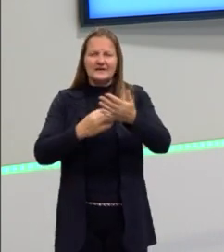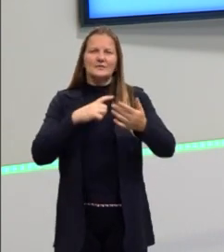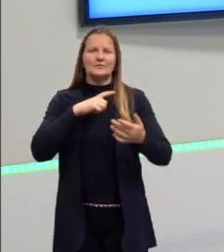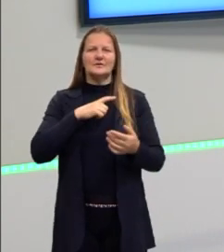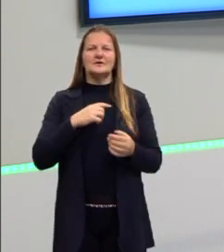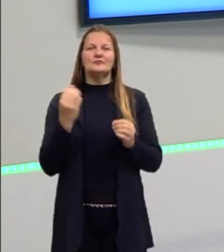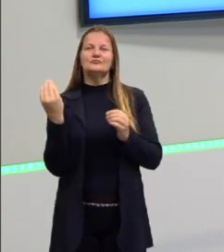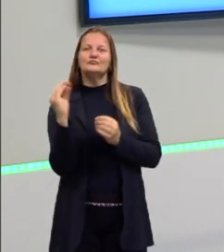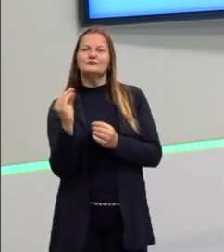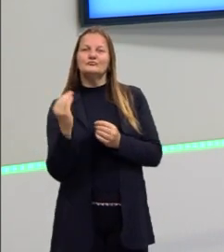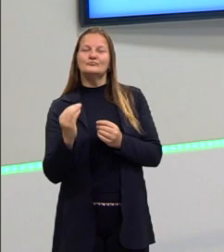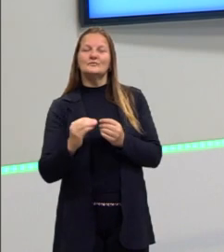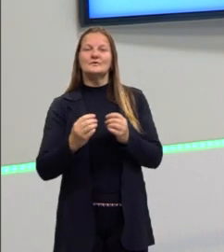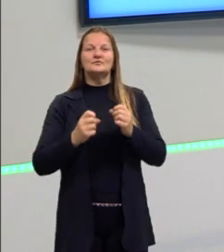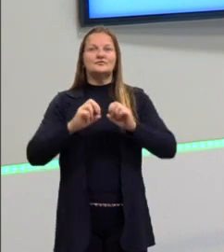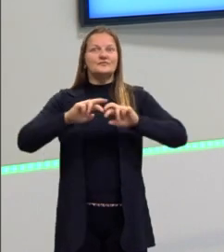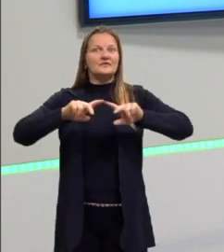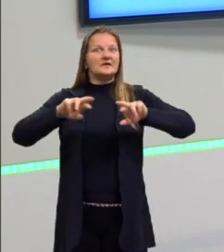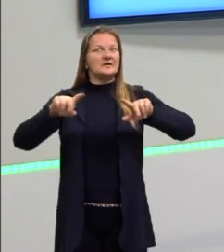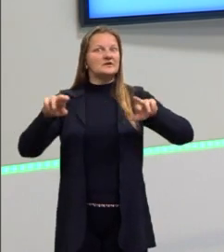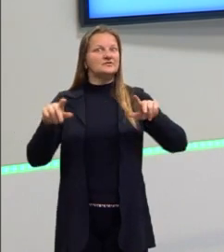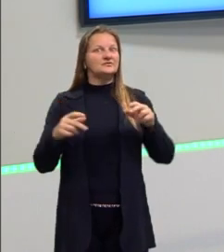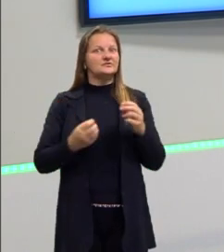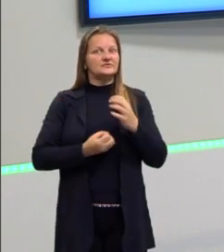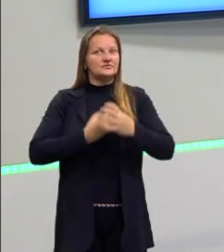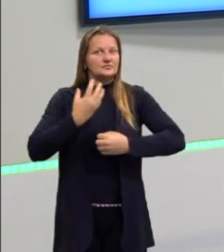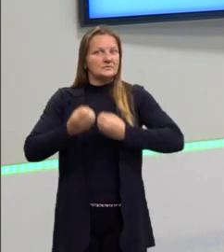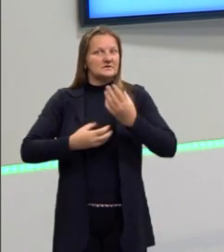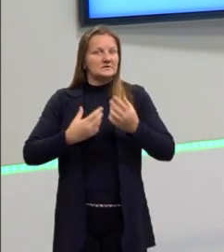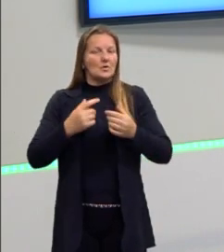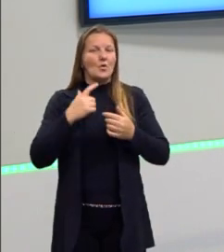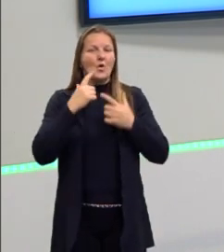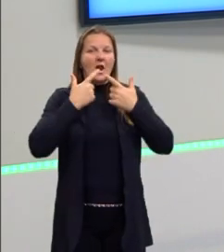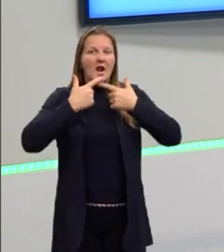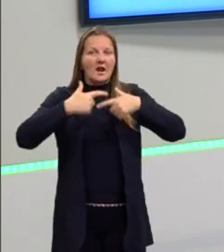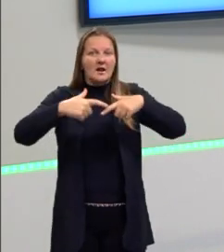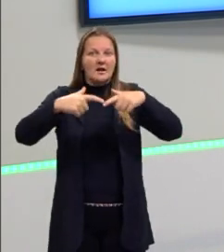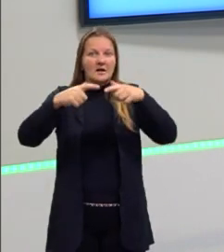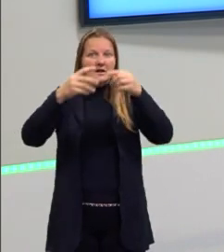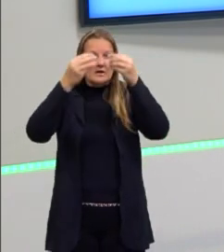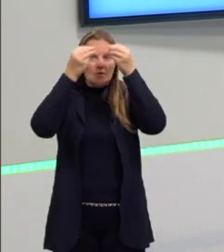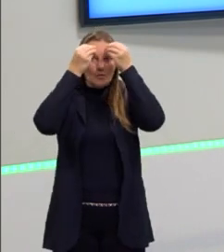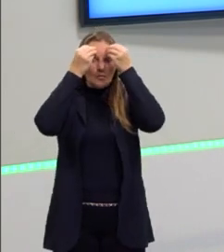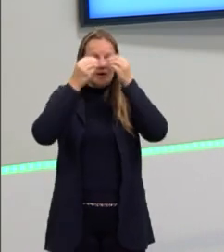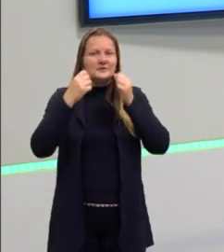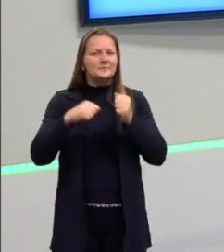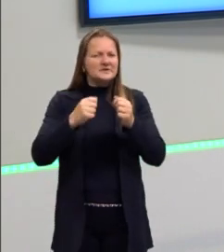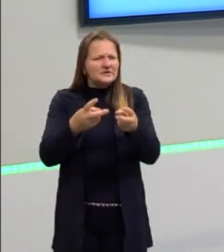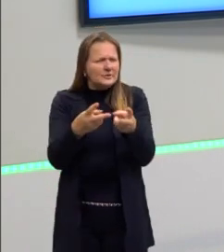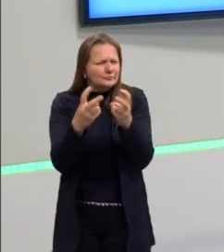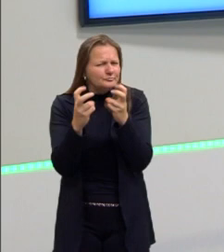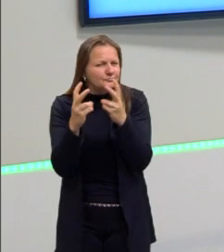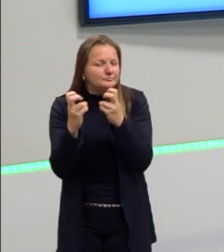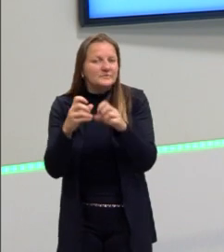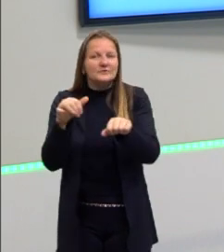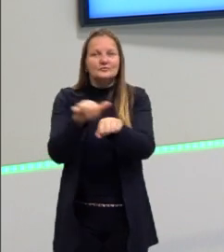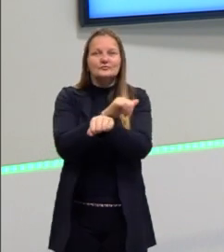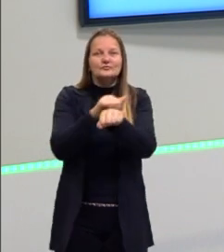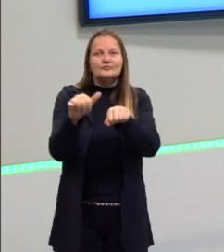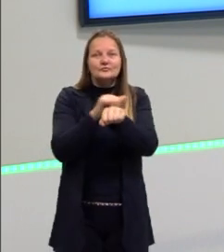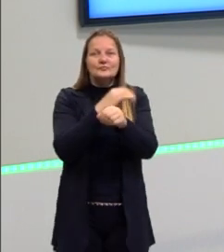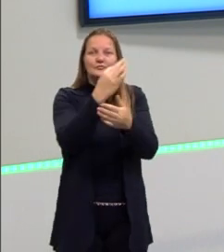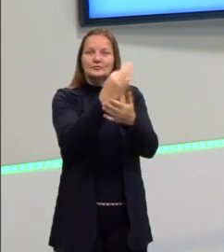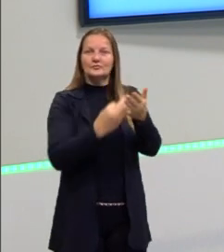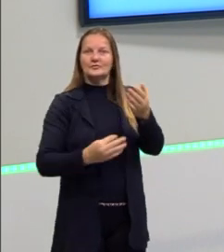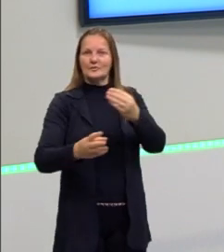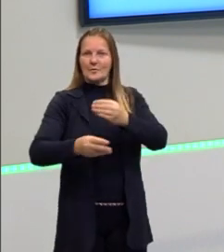em diferentes formas de expressão de linguagem né E além disso a gente precisa explorar o máximo que desse recurso dos textos de apoio